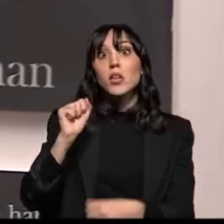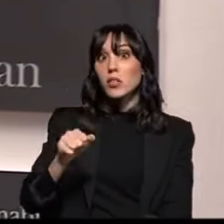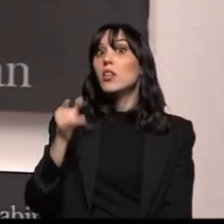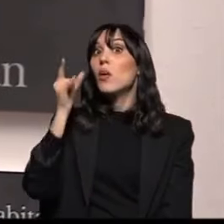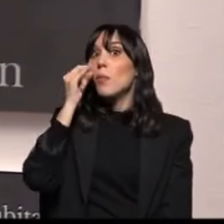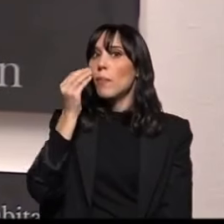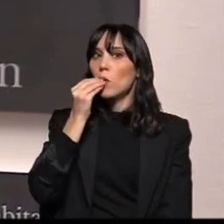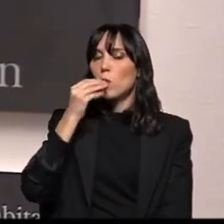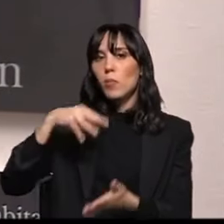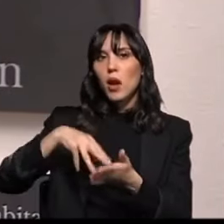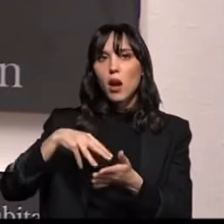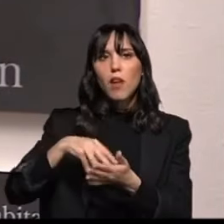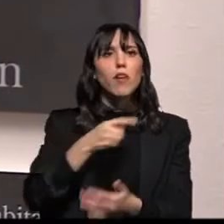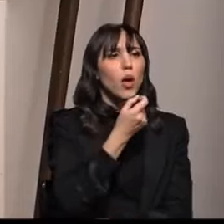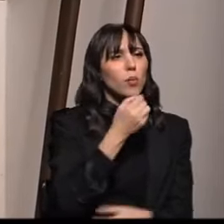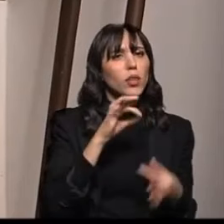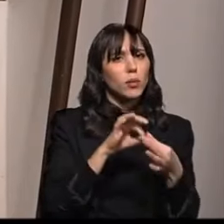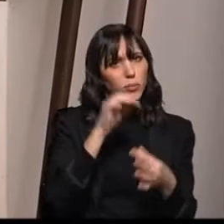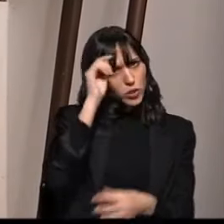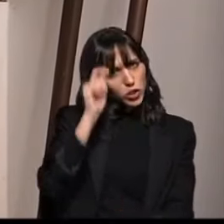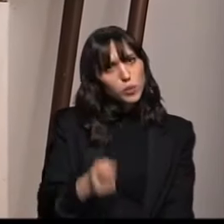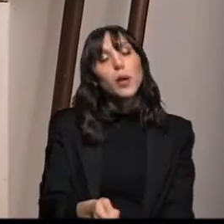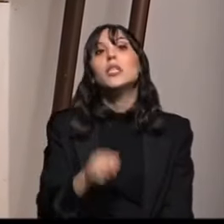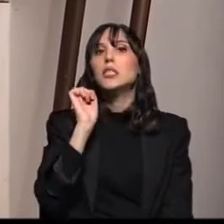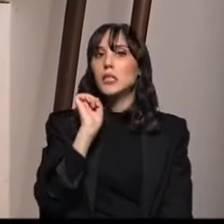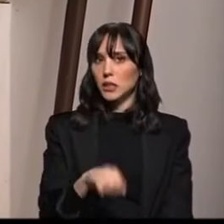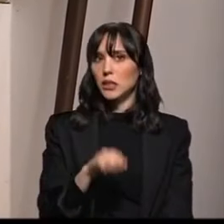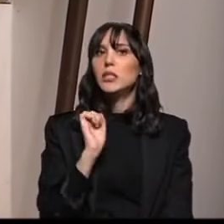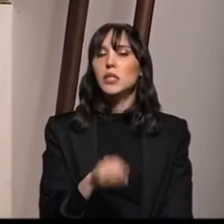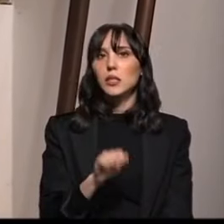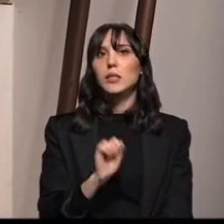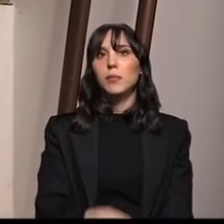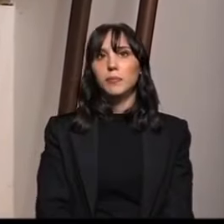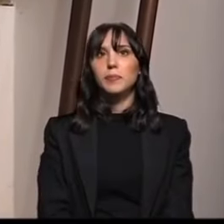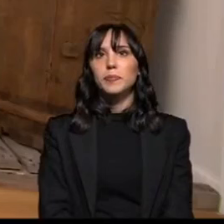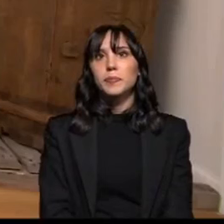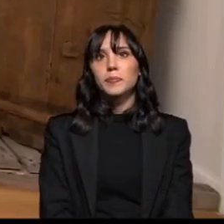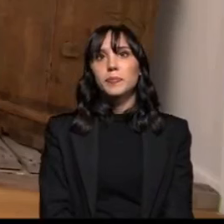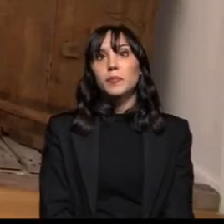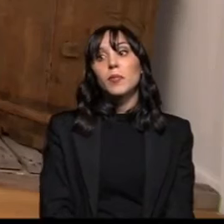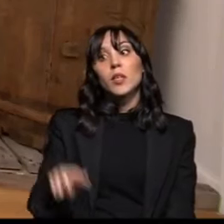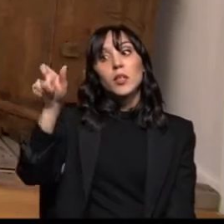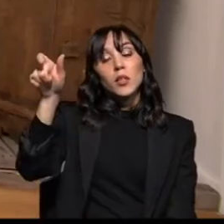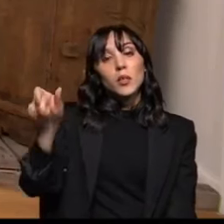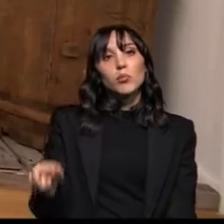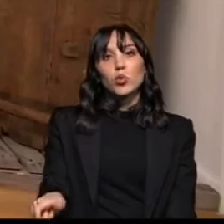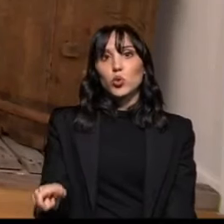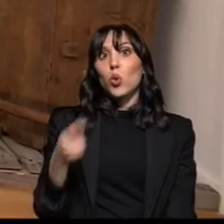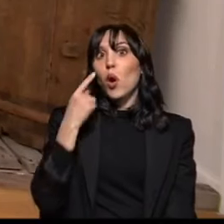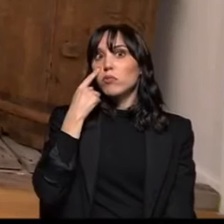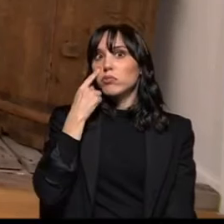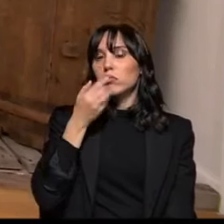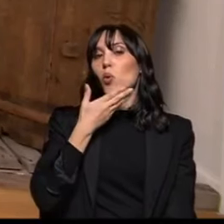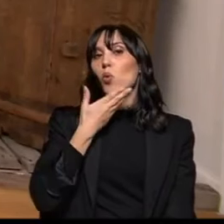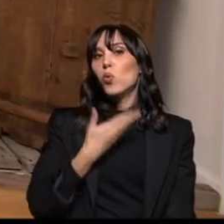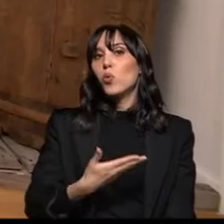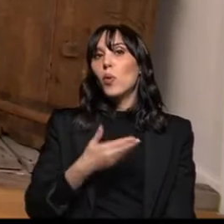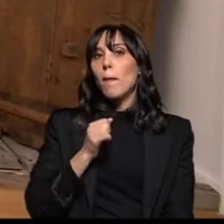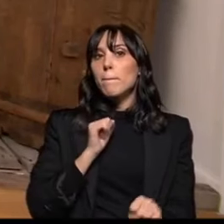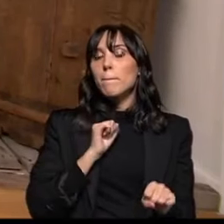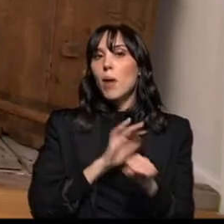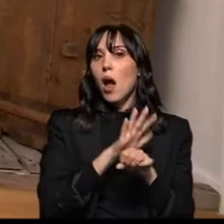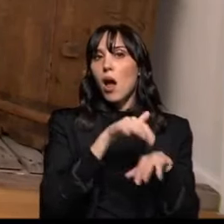era um bocadinho sinal de respeito. Sim, sim, sim, sim, sim. Pelo mestre do mar, não é? E o mestre do mar, e não